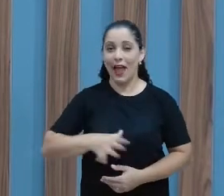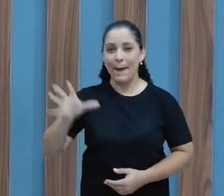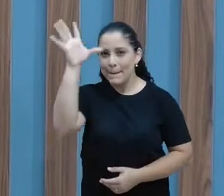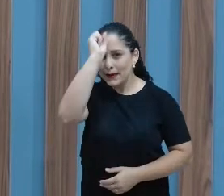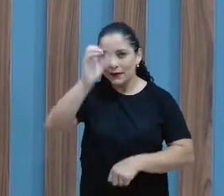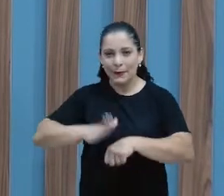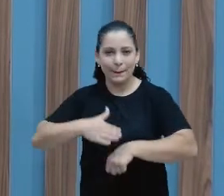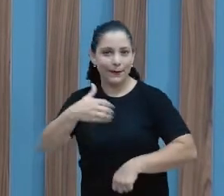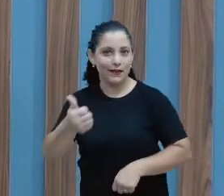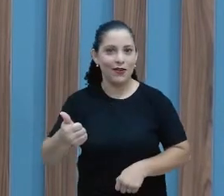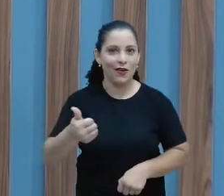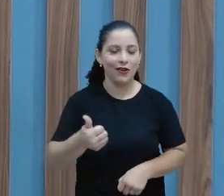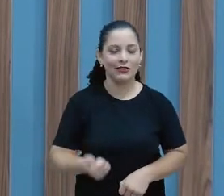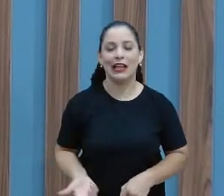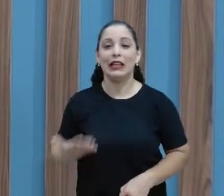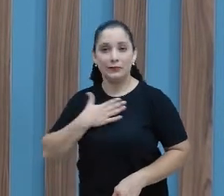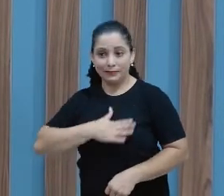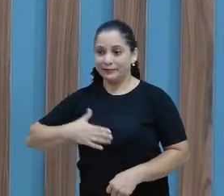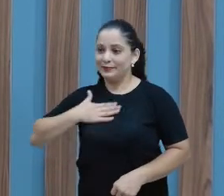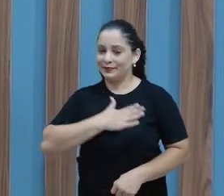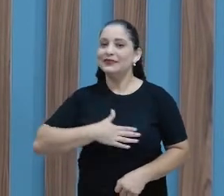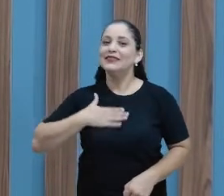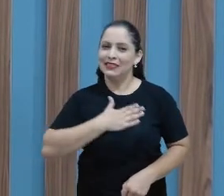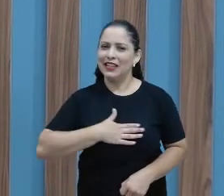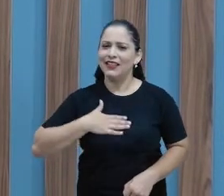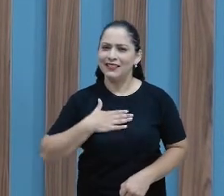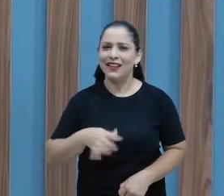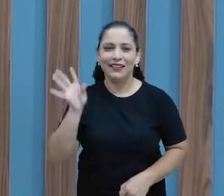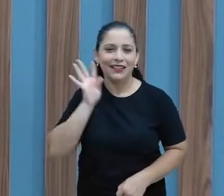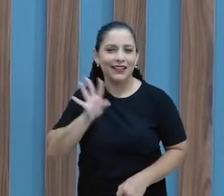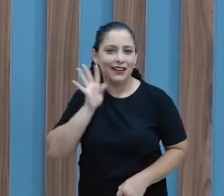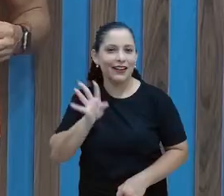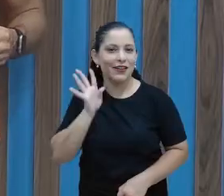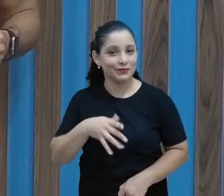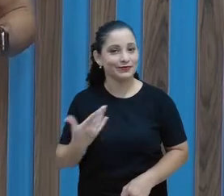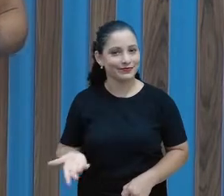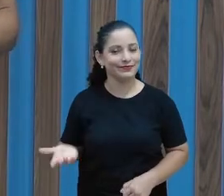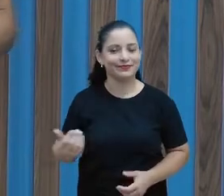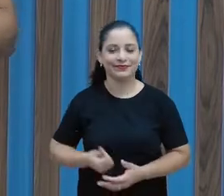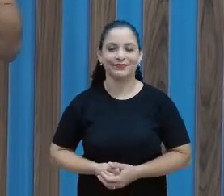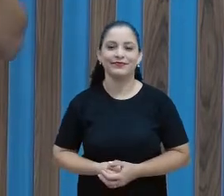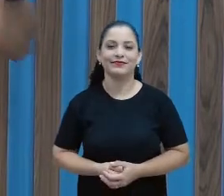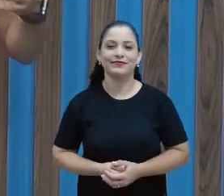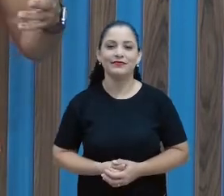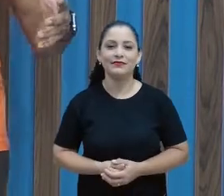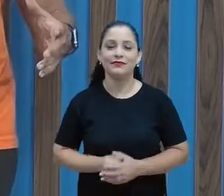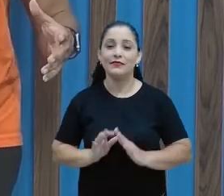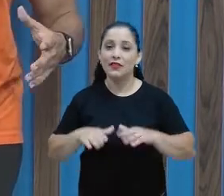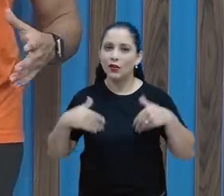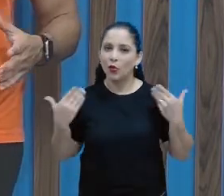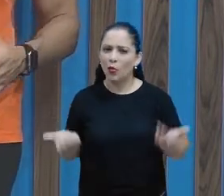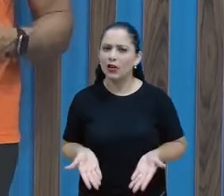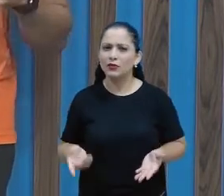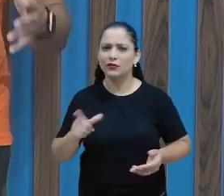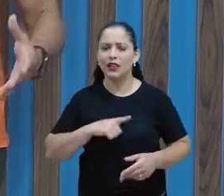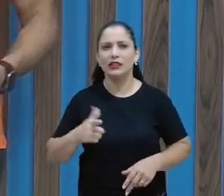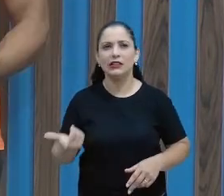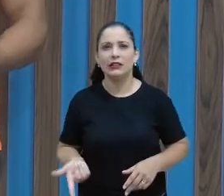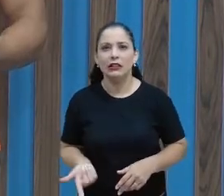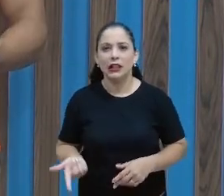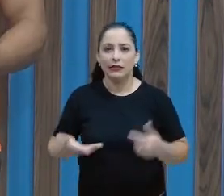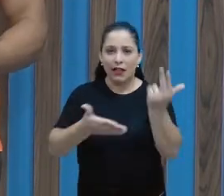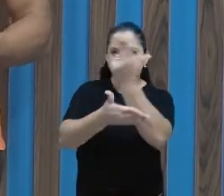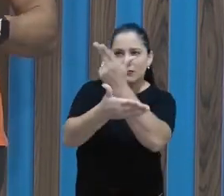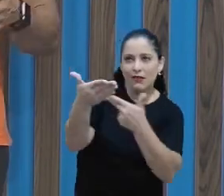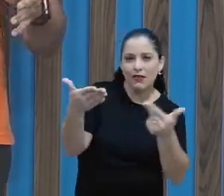vocês acham, pessoal? A gente se divertindo não aprende melhor? Eu estou amando. É verdade. E quando a gente coloca coisas lúdicas, né, para